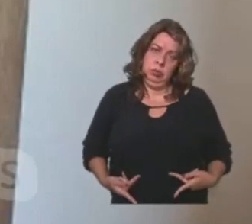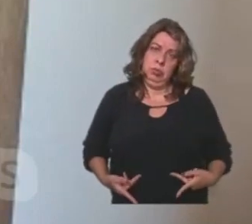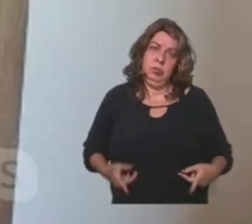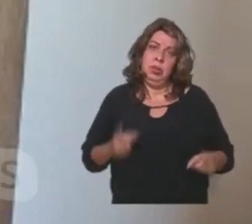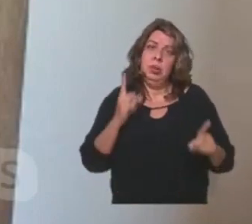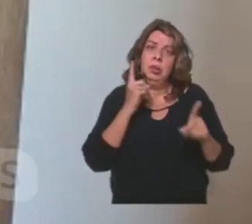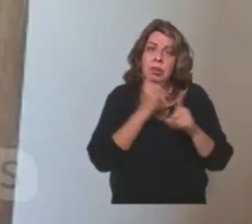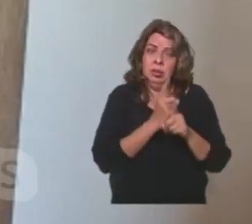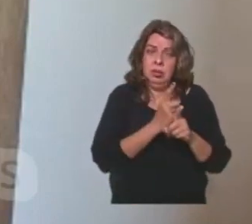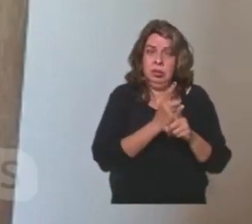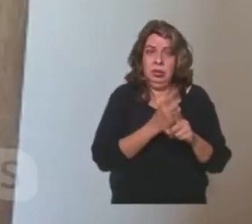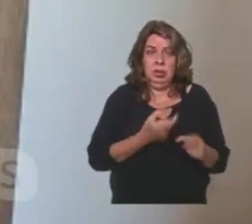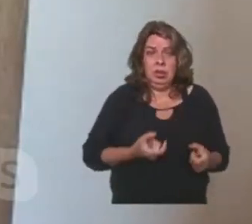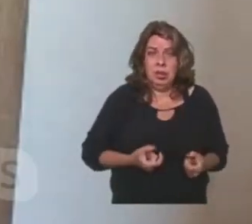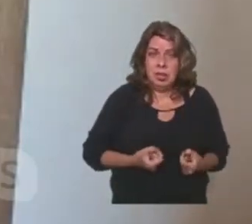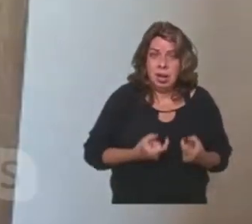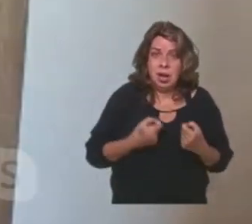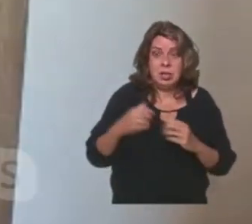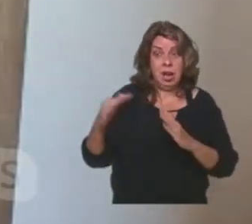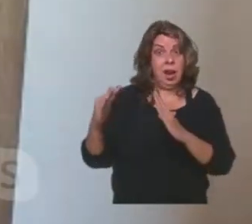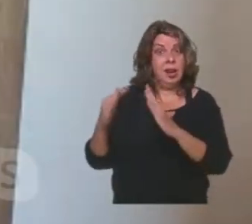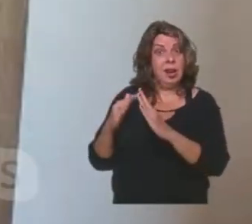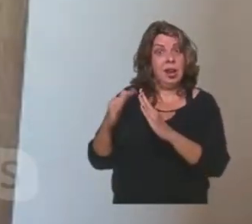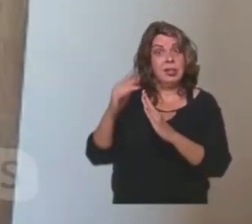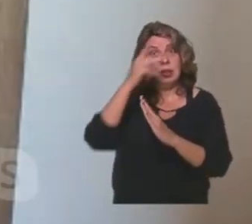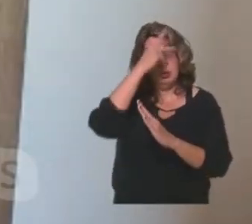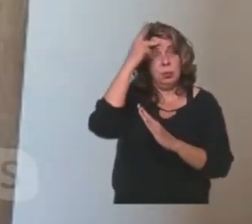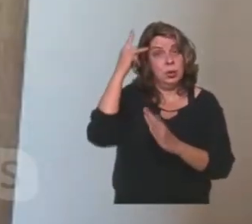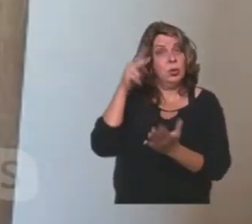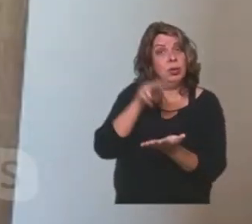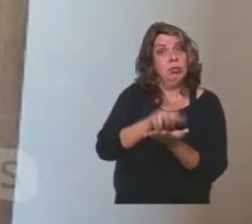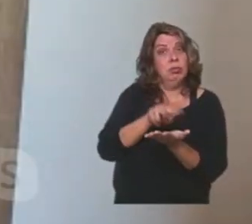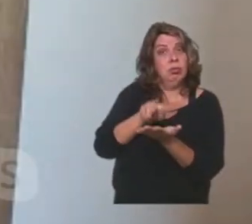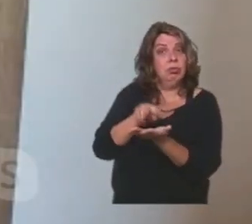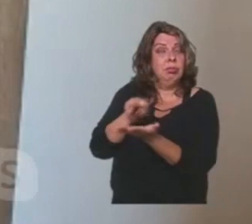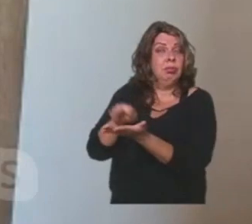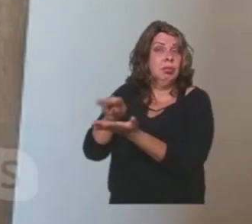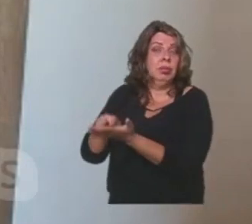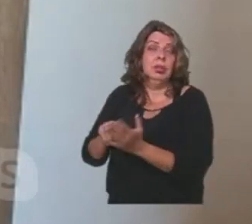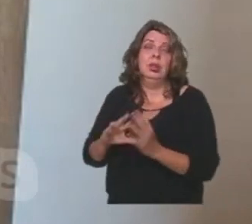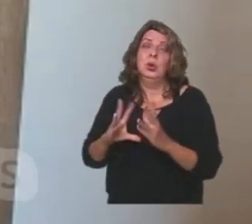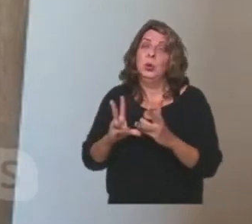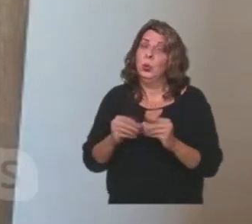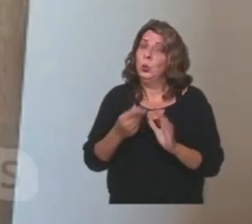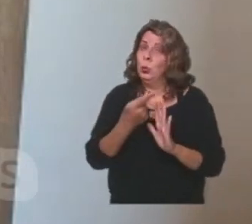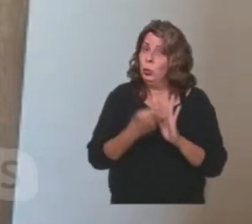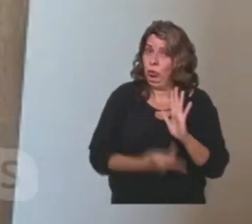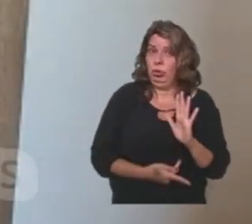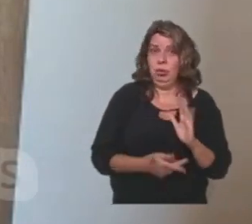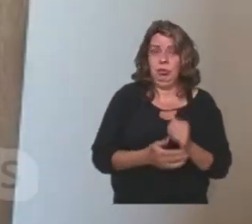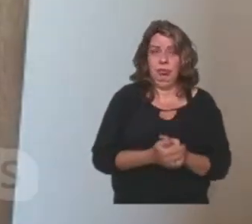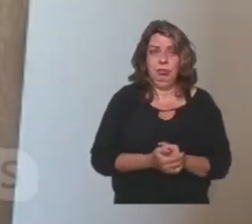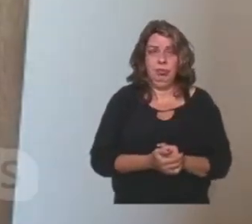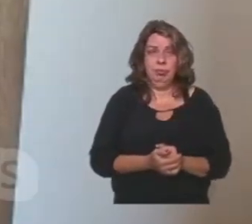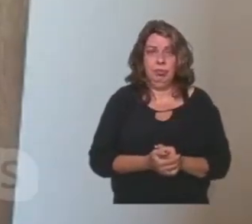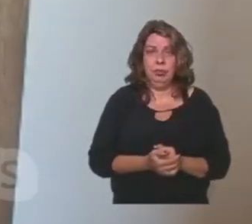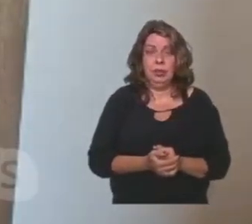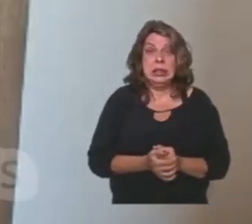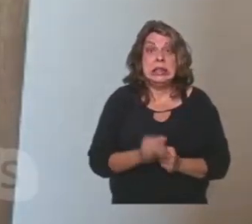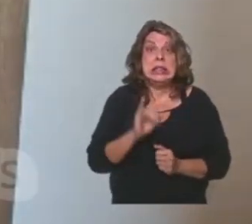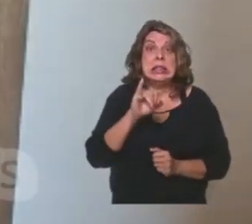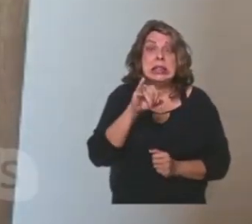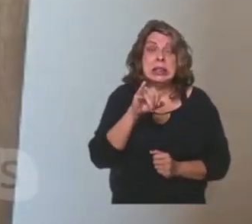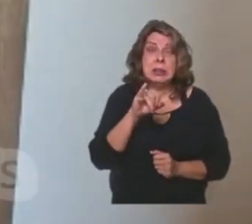diagnóstico, acolhimento na casa, todos os projetos e programas que a criança passa, ela continua. E aí, quando a gente perde